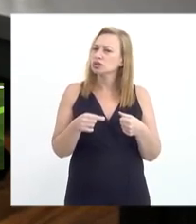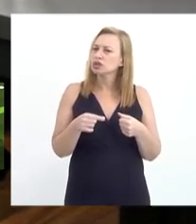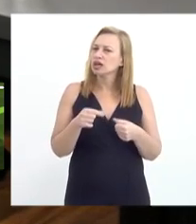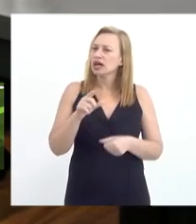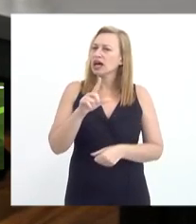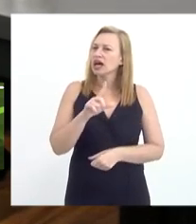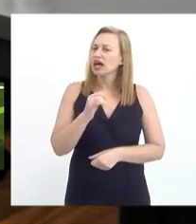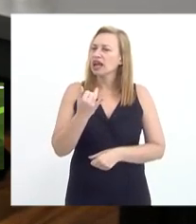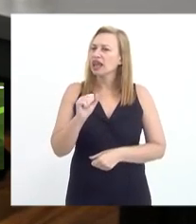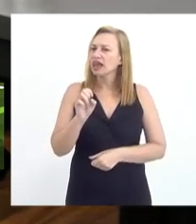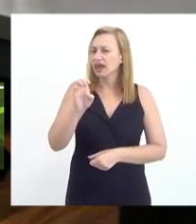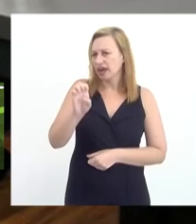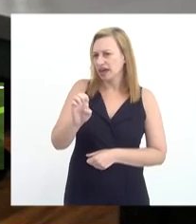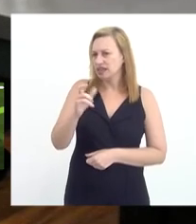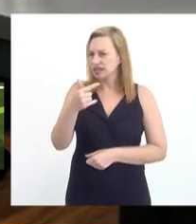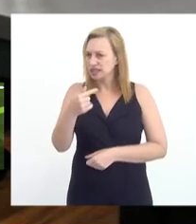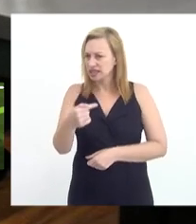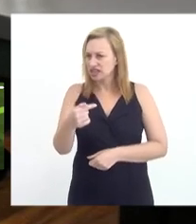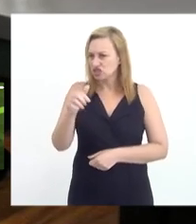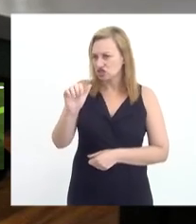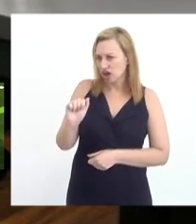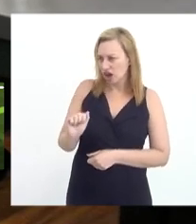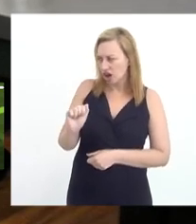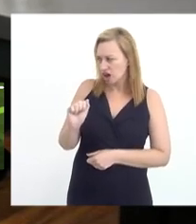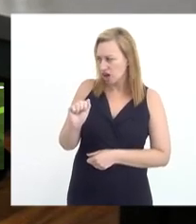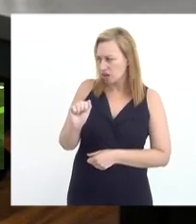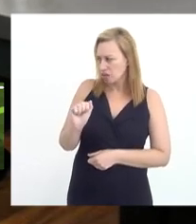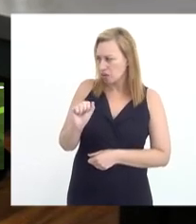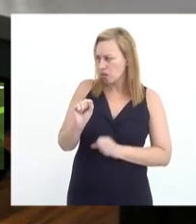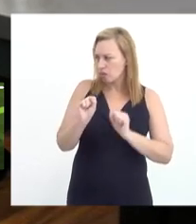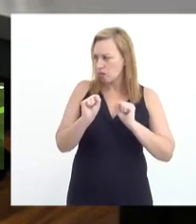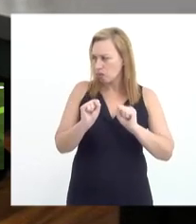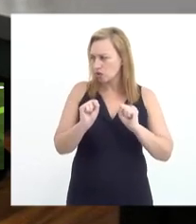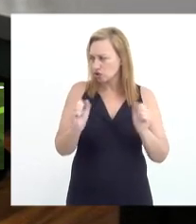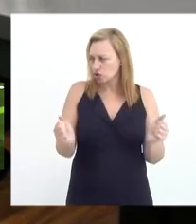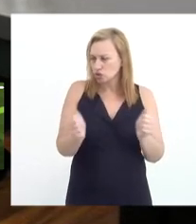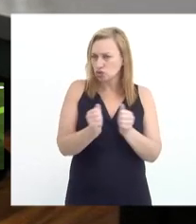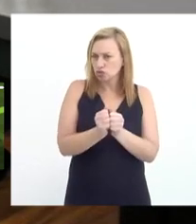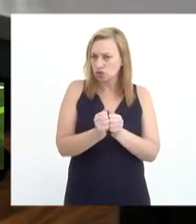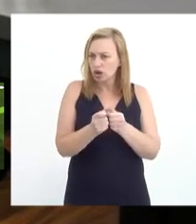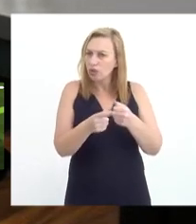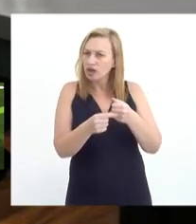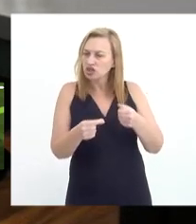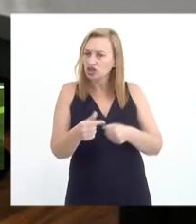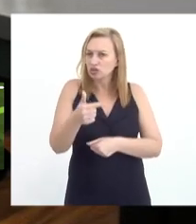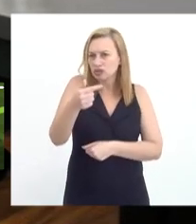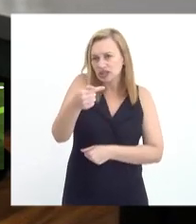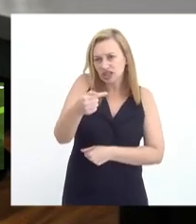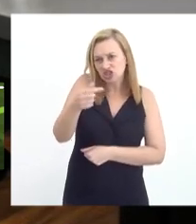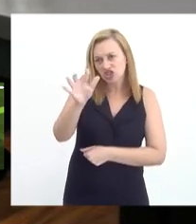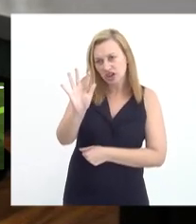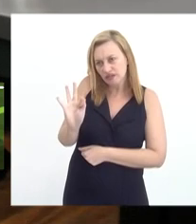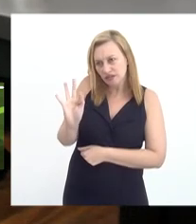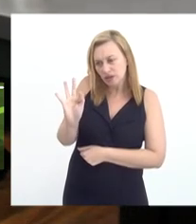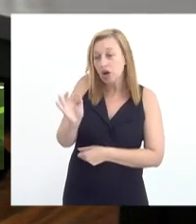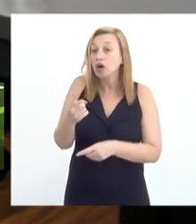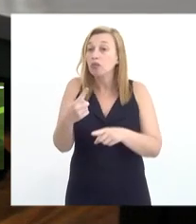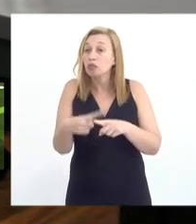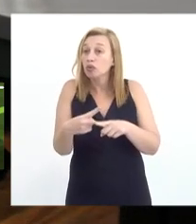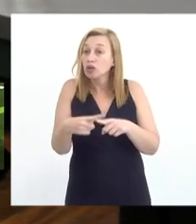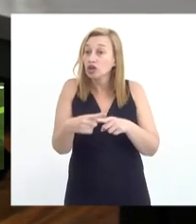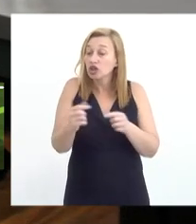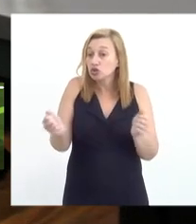Do 7A Podia se juntar Ao artigo 5F 7F Porque estão